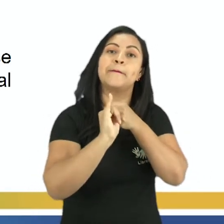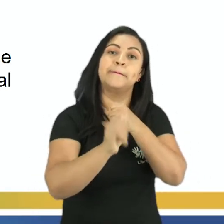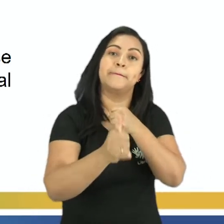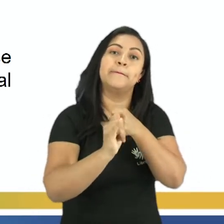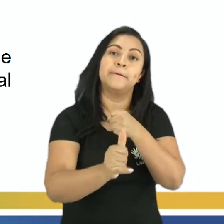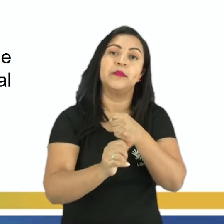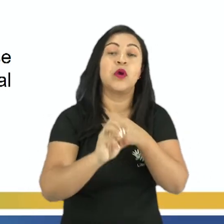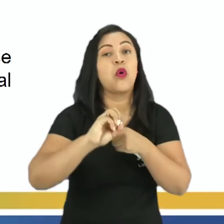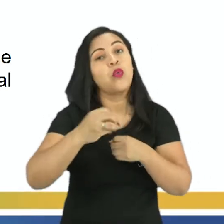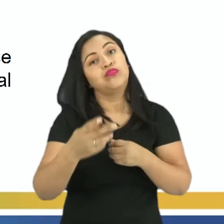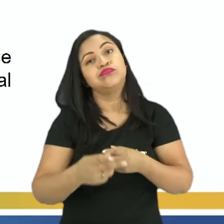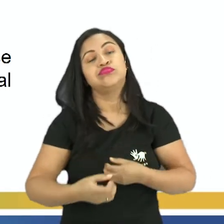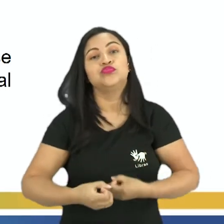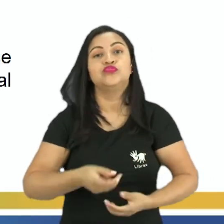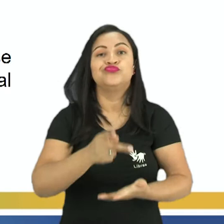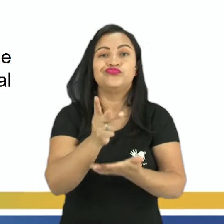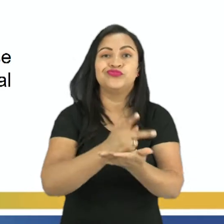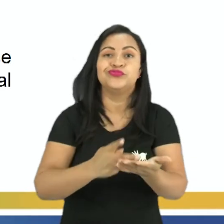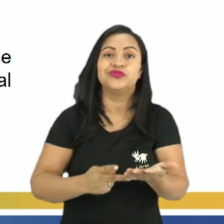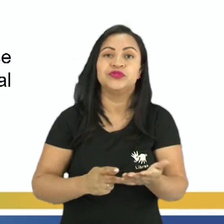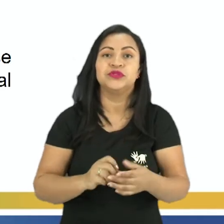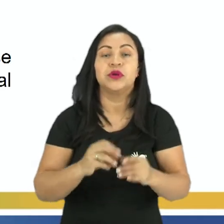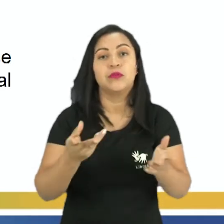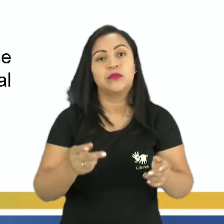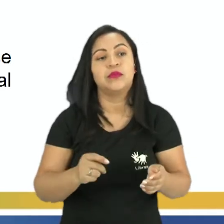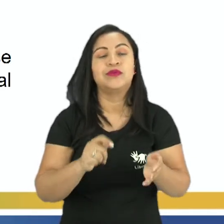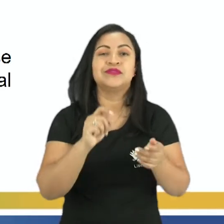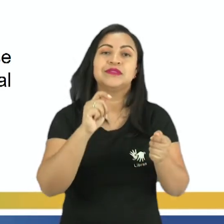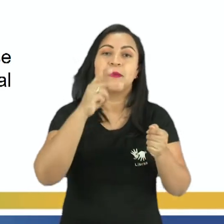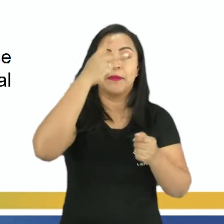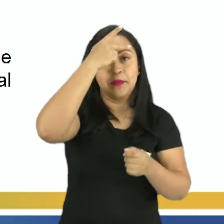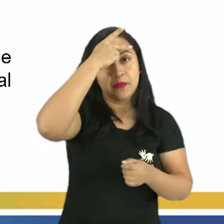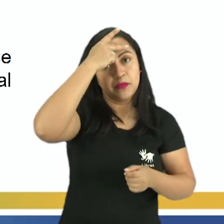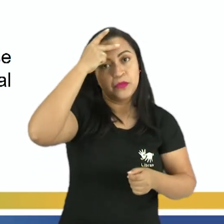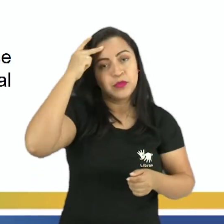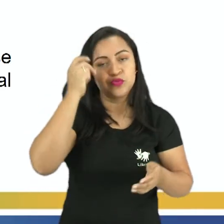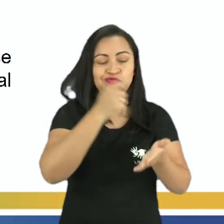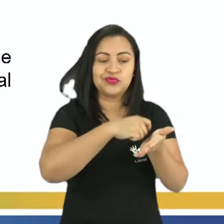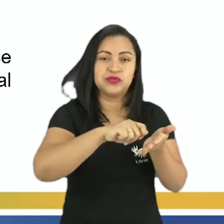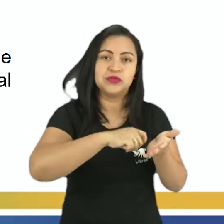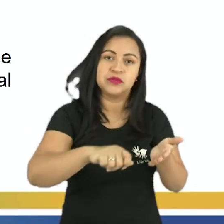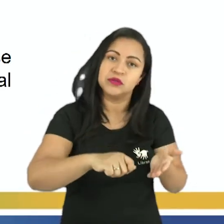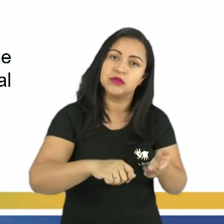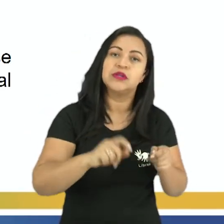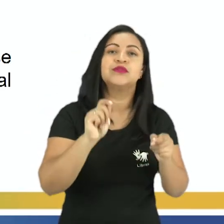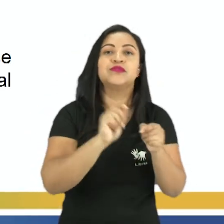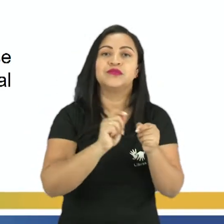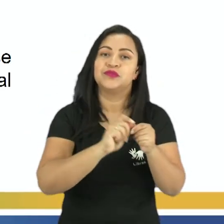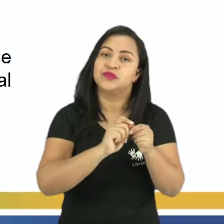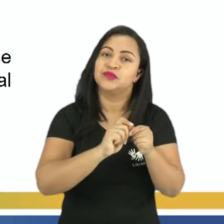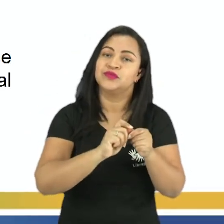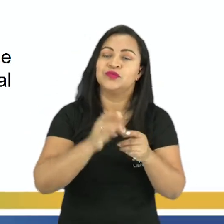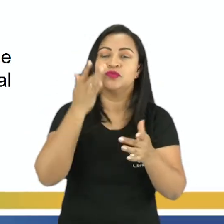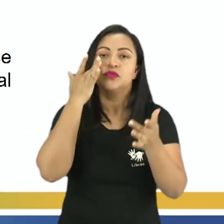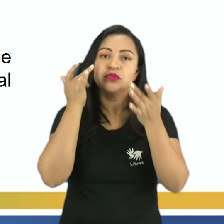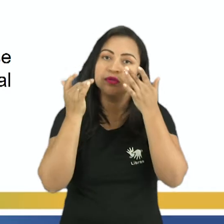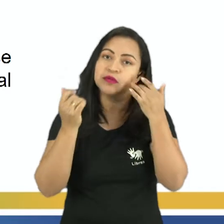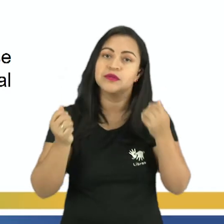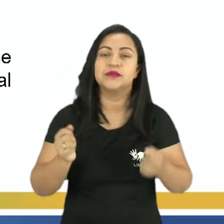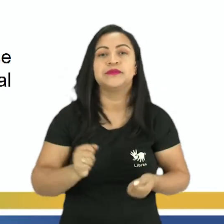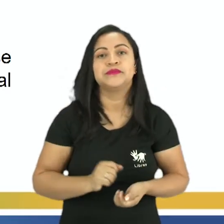de teatro escritas por dramaturgos e dirigidas pelos seus produtores teatrais,